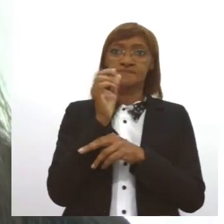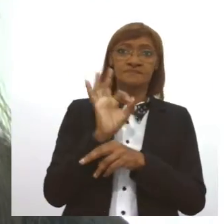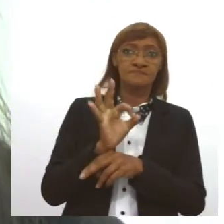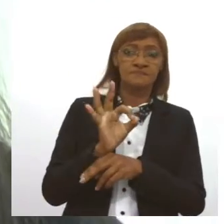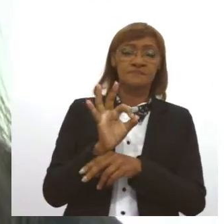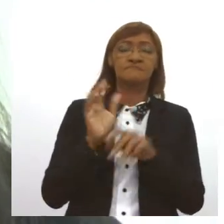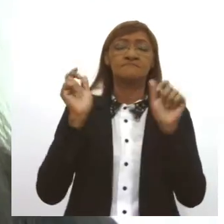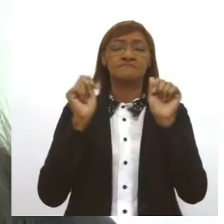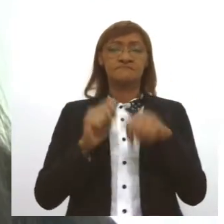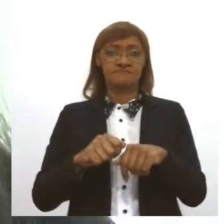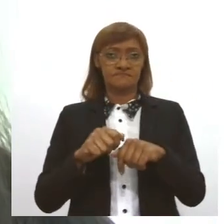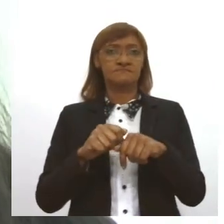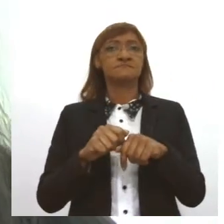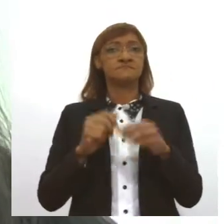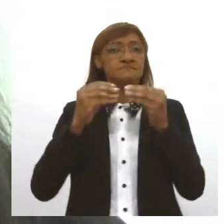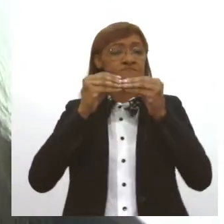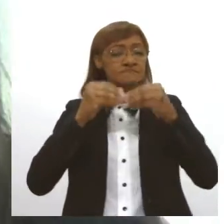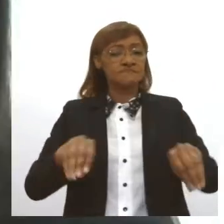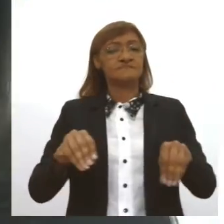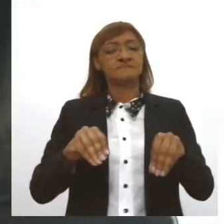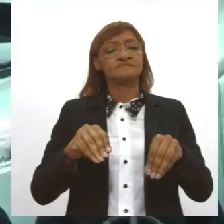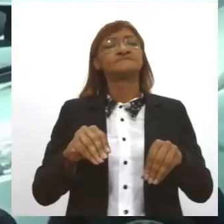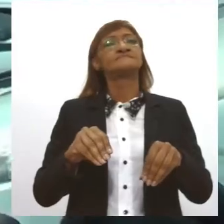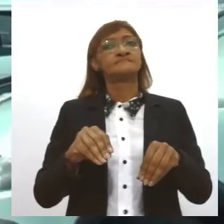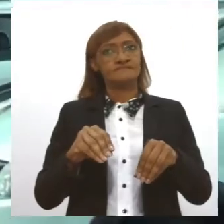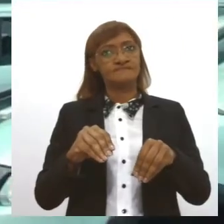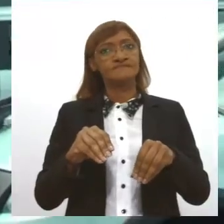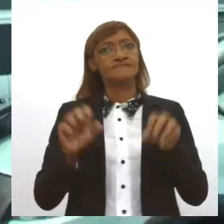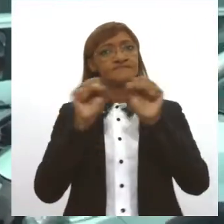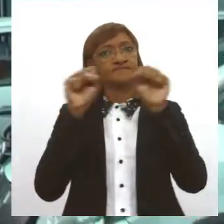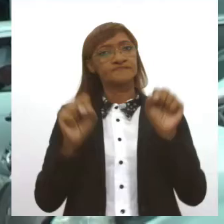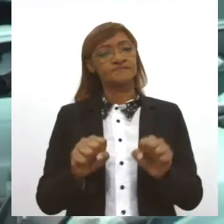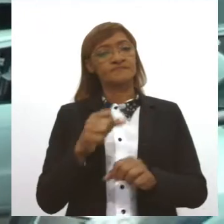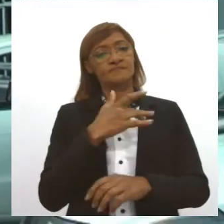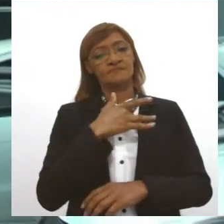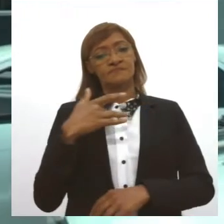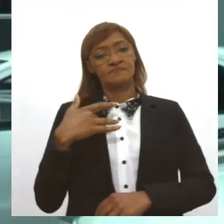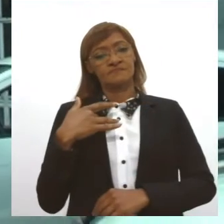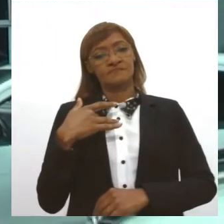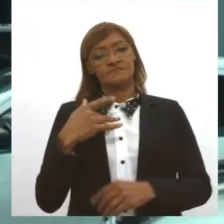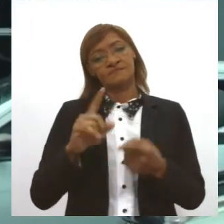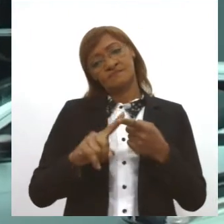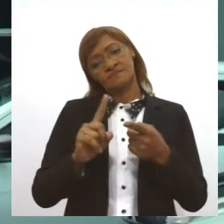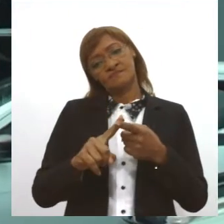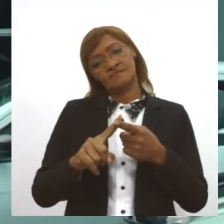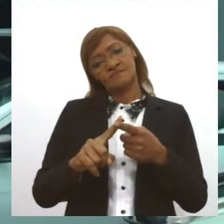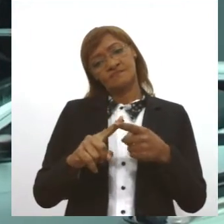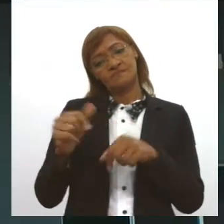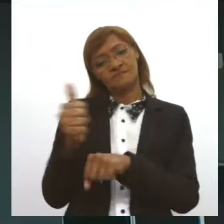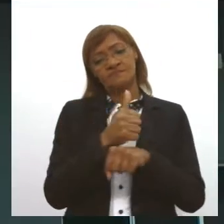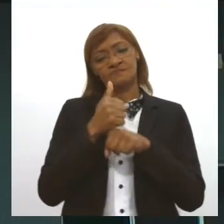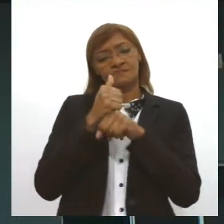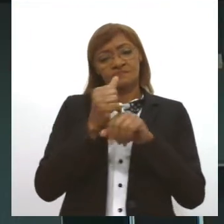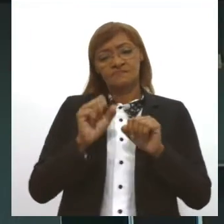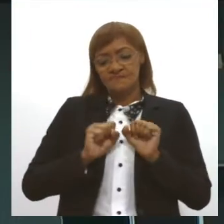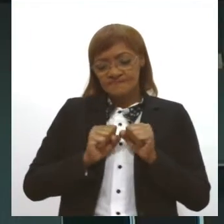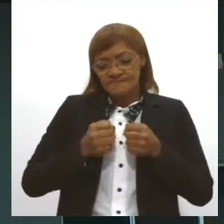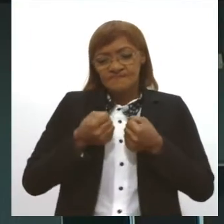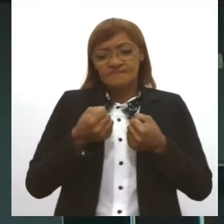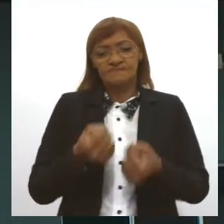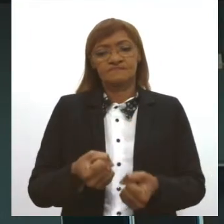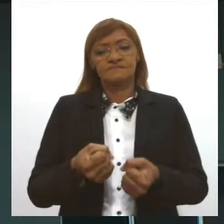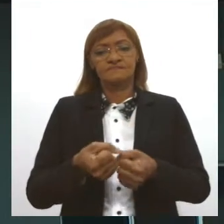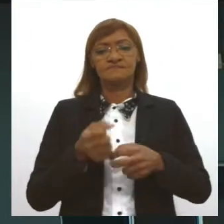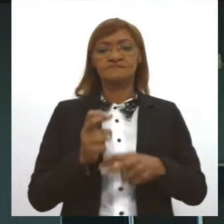gerar transtornos diversos na saúde pública, mesmo que os profissionais se desdobrem a todo tempo